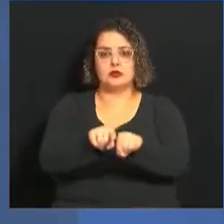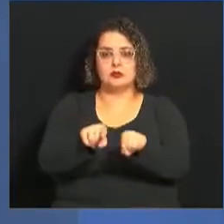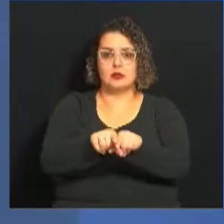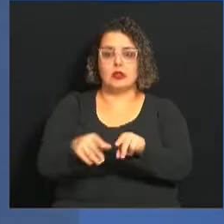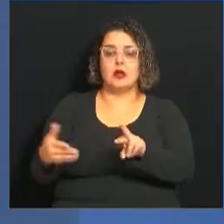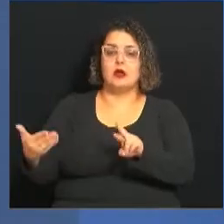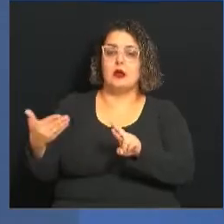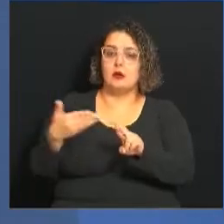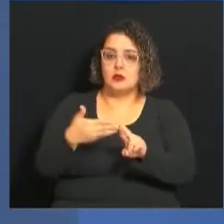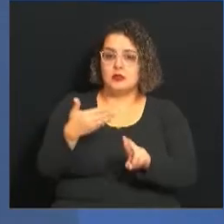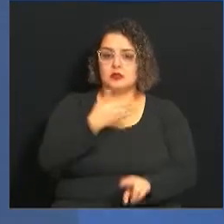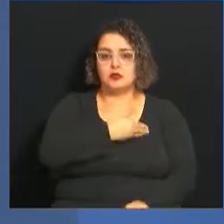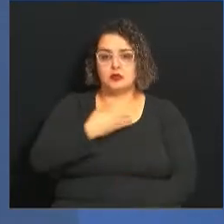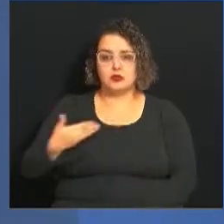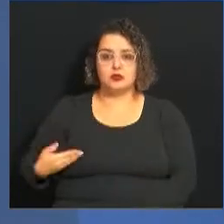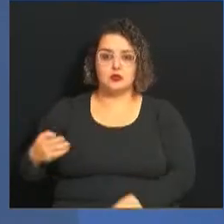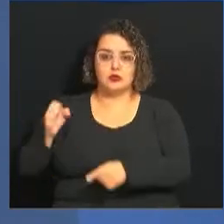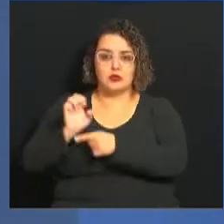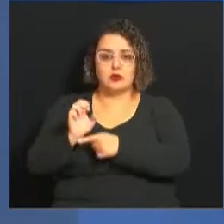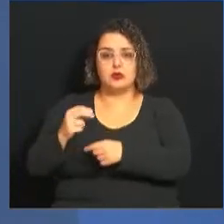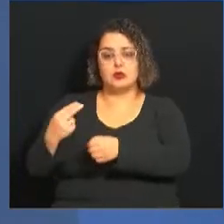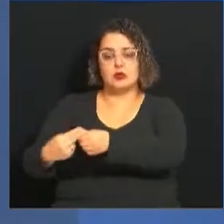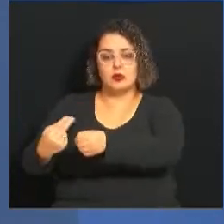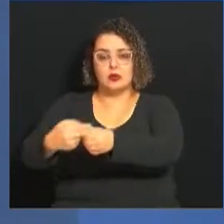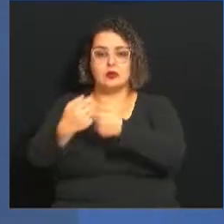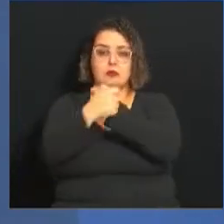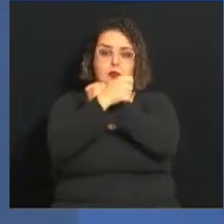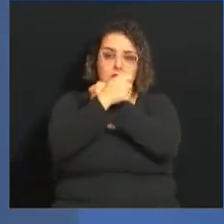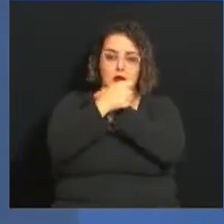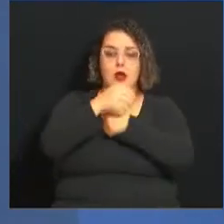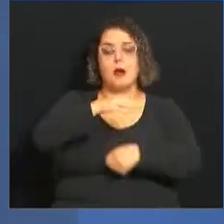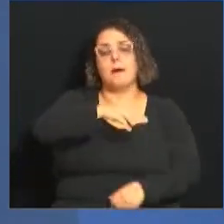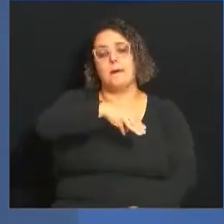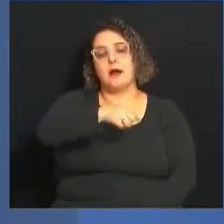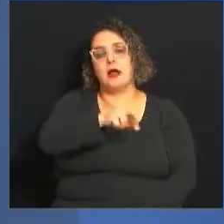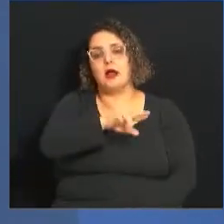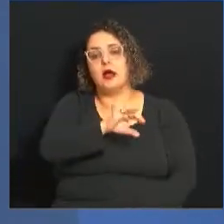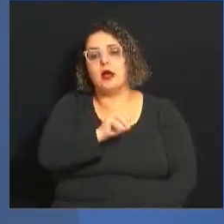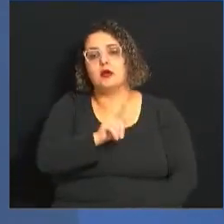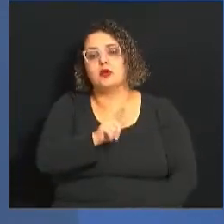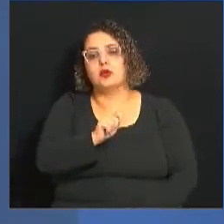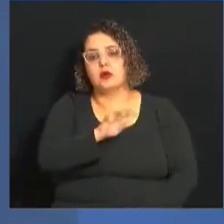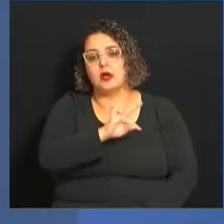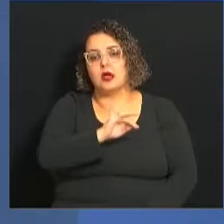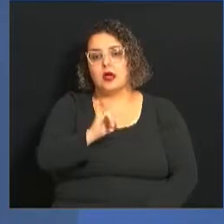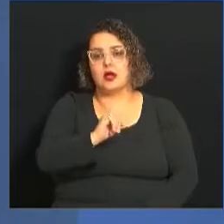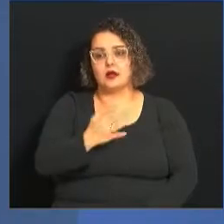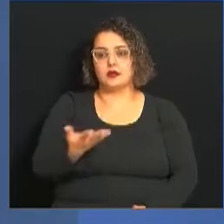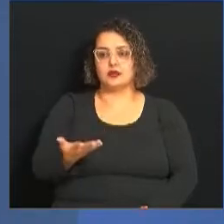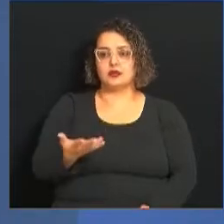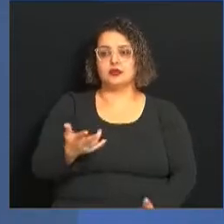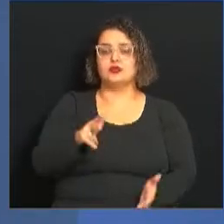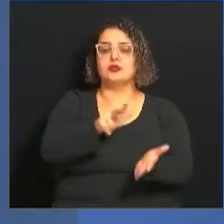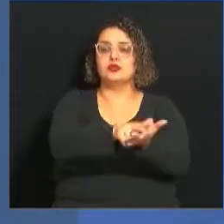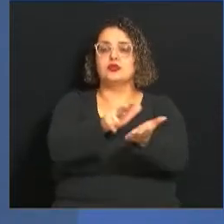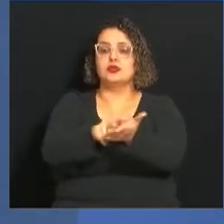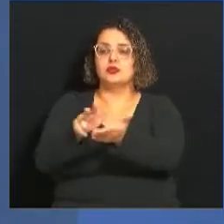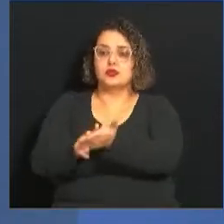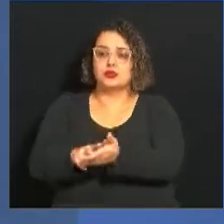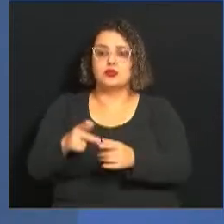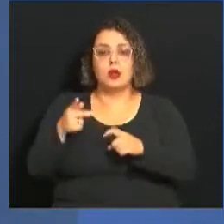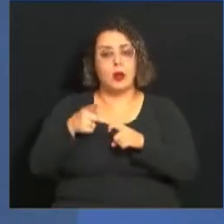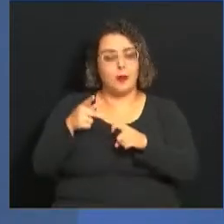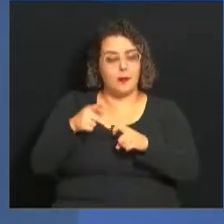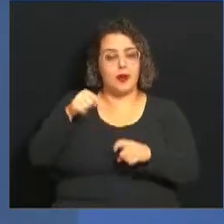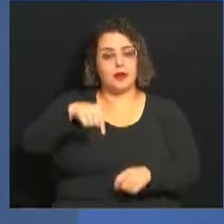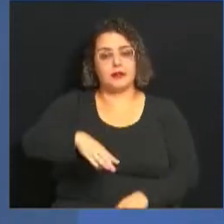governo do estado, da Unicamp, da PUC, da Rede Mário Gatti, para tratar da questão dos leitos pediátricos aqui na